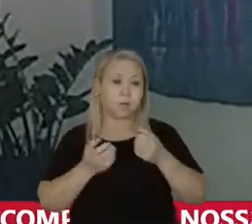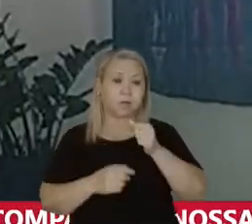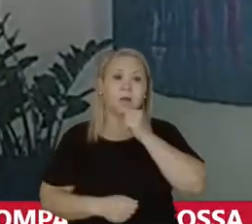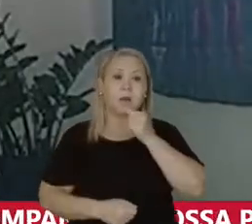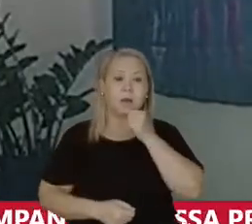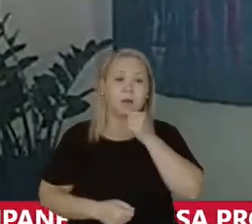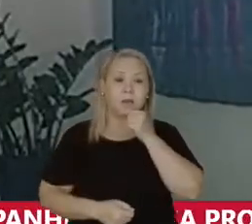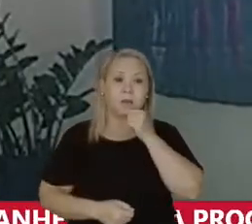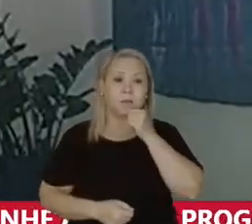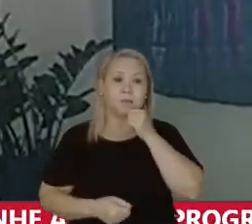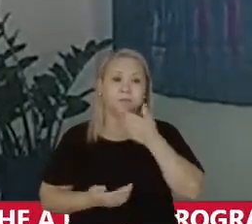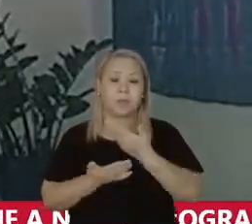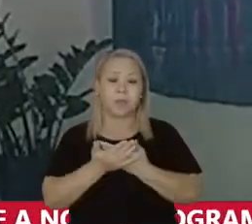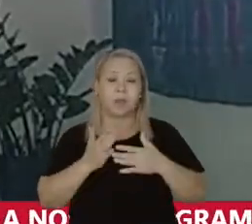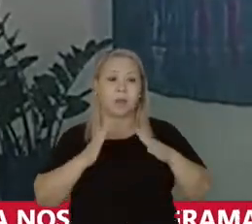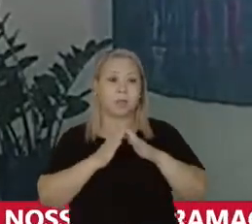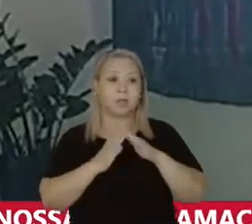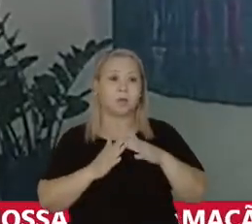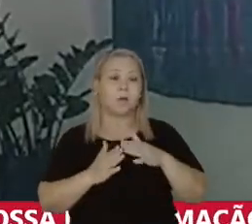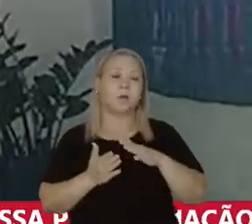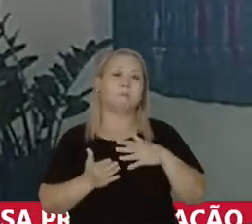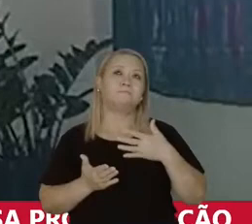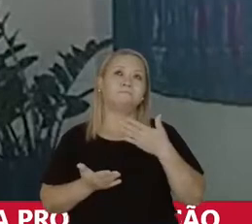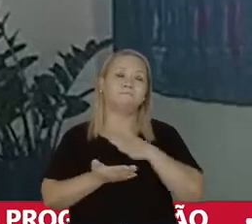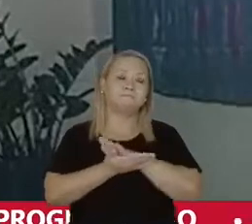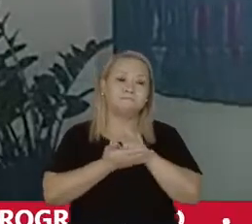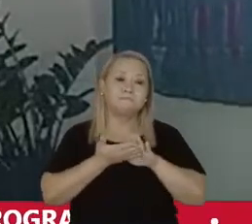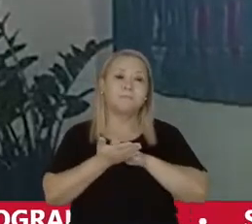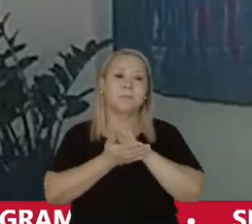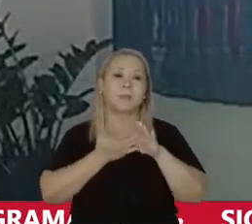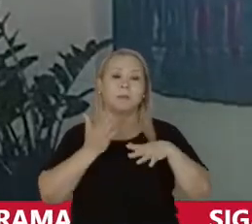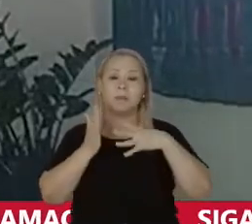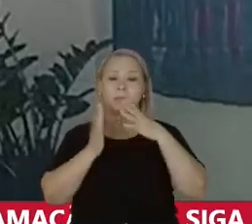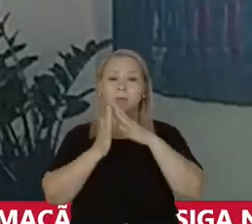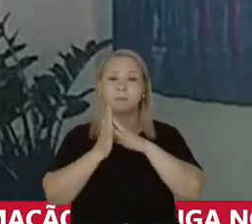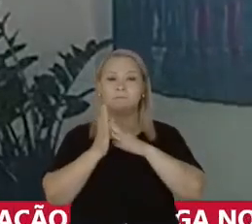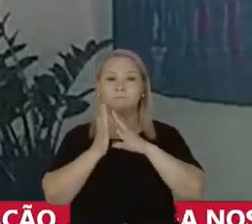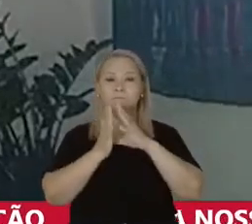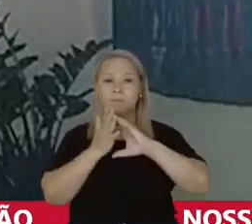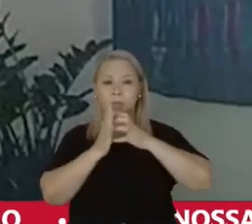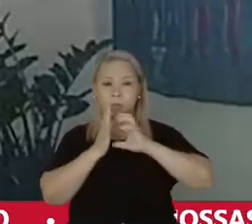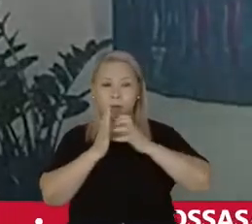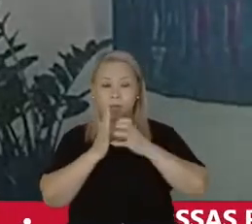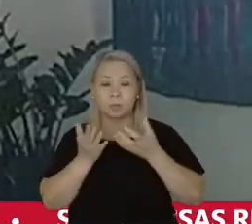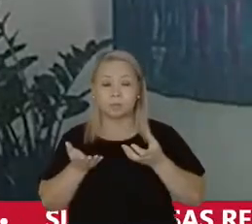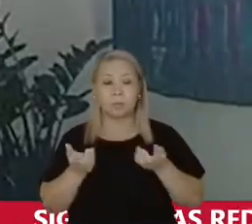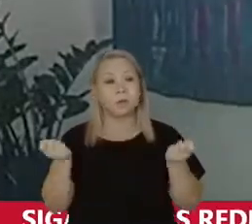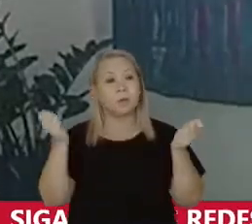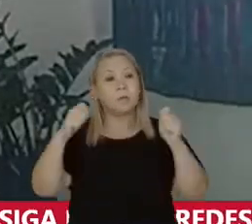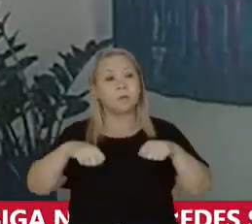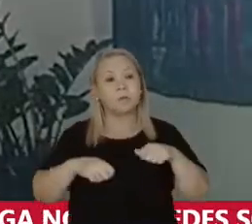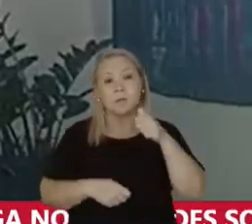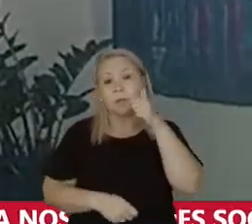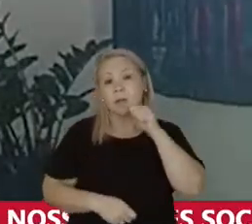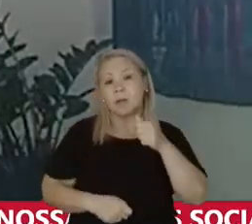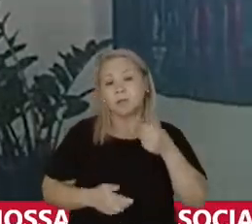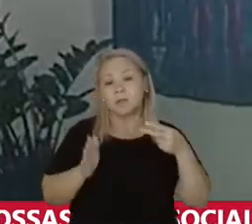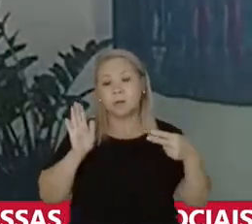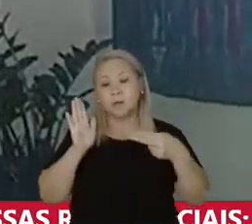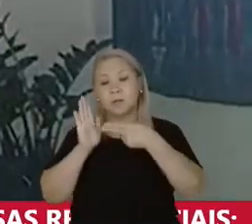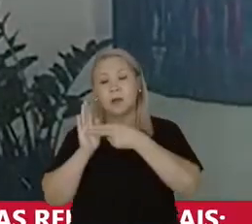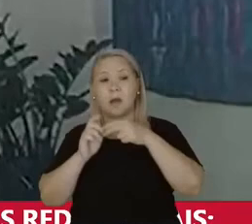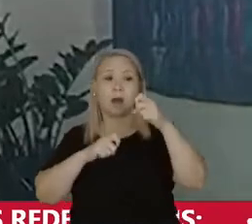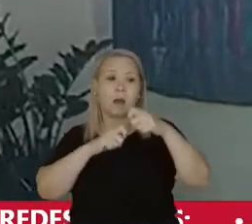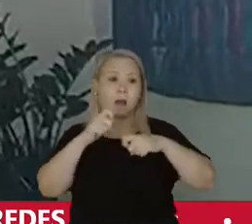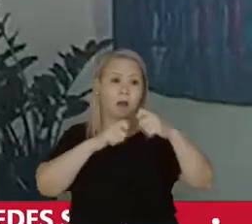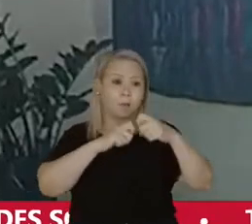o Escola Sem Partido, tira a possibilidade das meninas, inclusive, denunciarem abusos